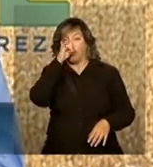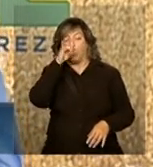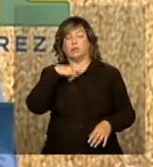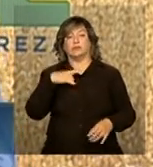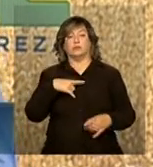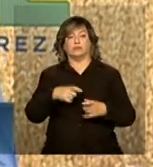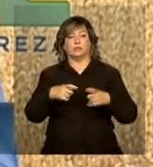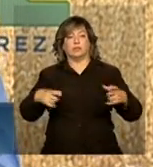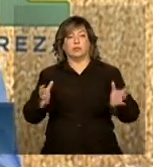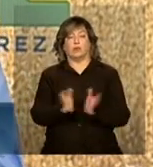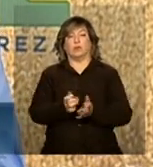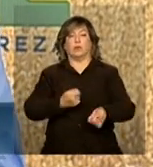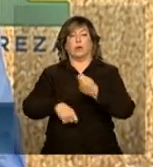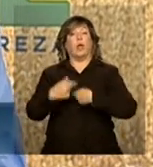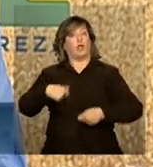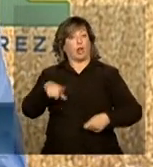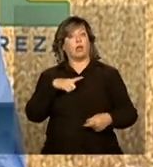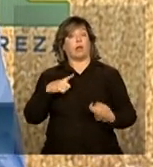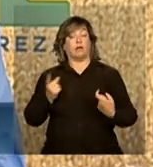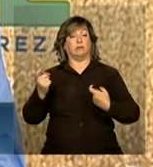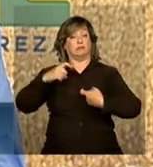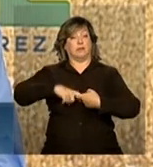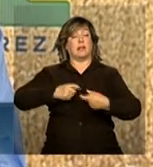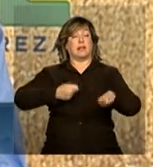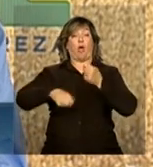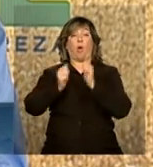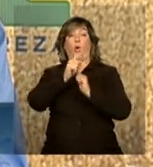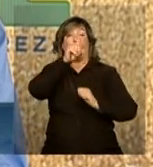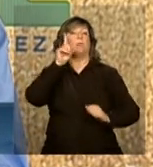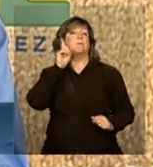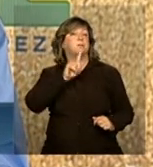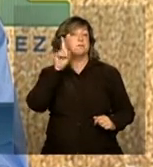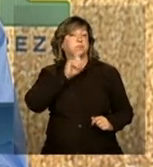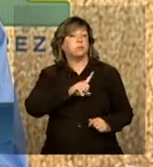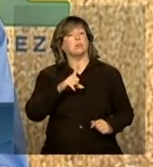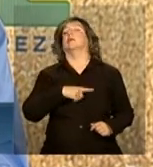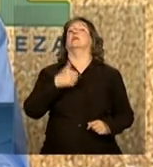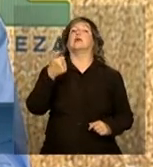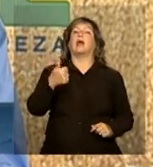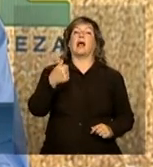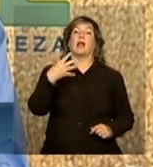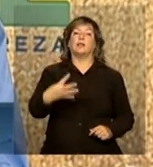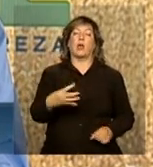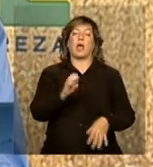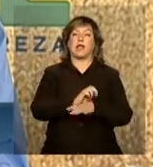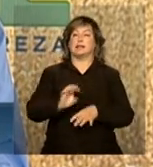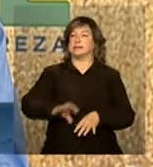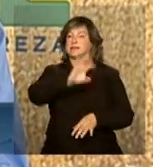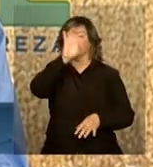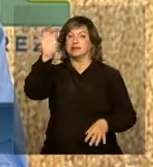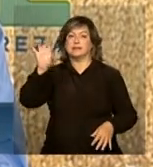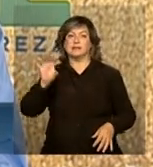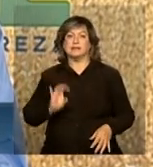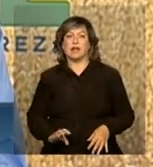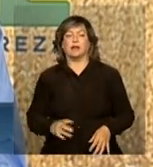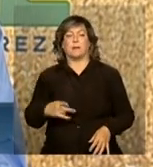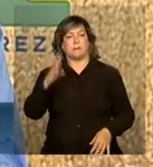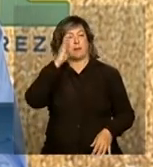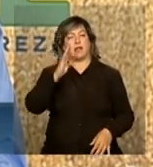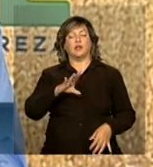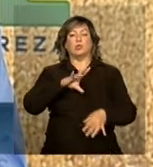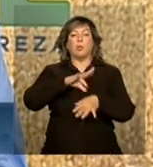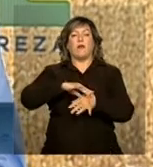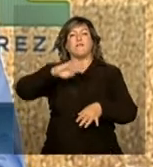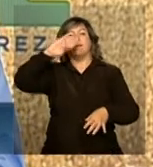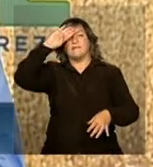adiantada com os Estados Unidos para reconhecimento de 14 estados brasileiros como livre de febre aftosa com